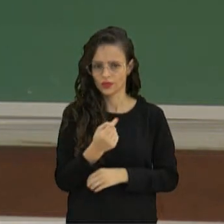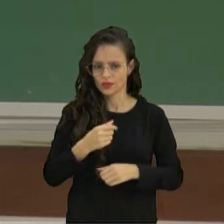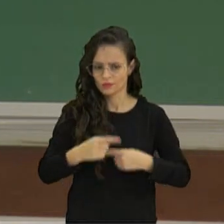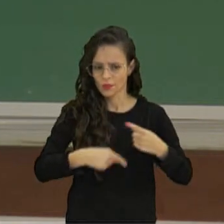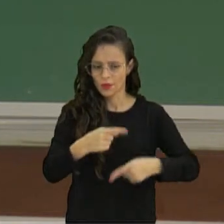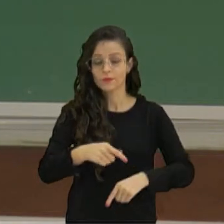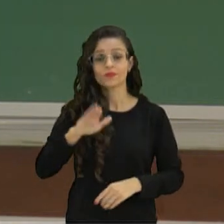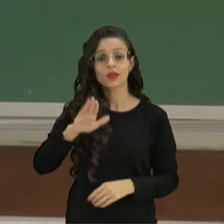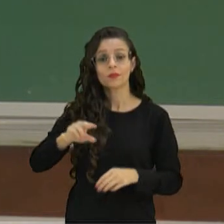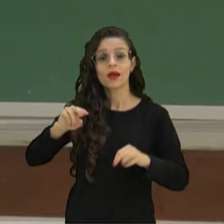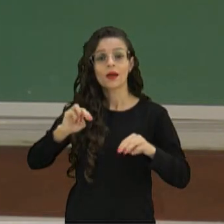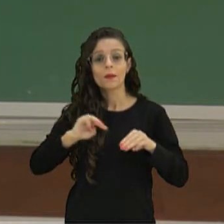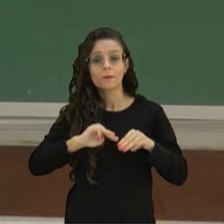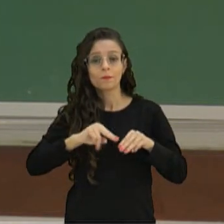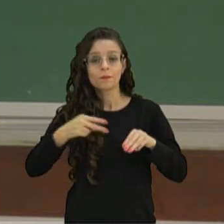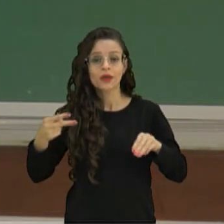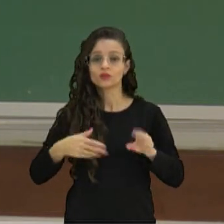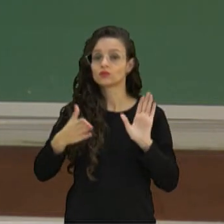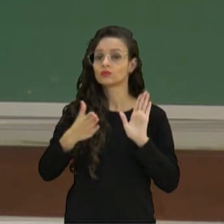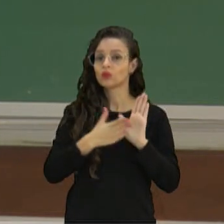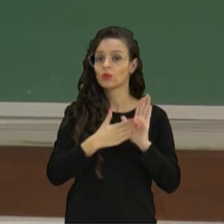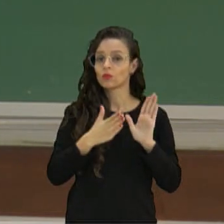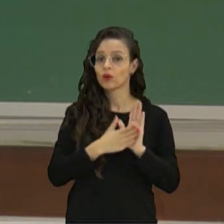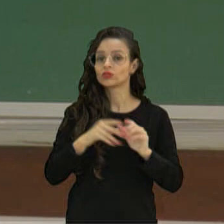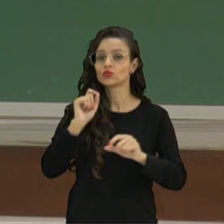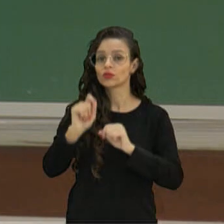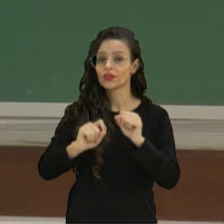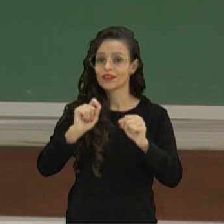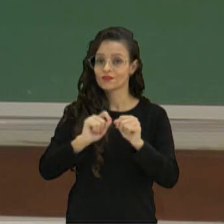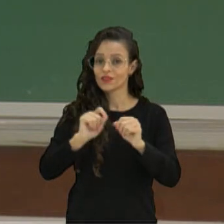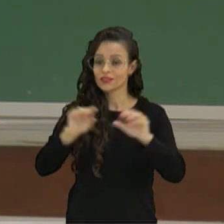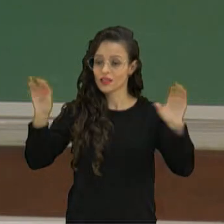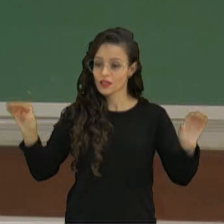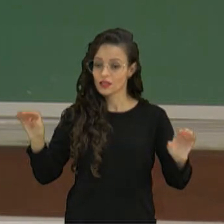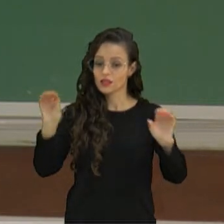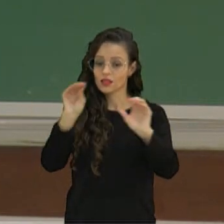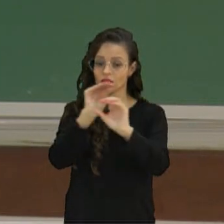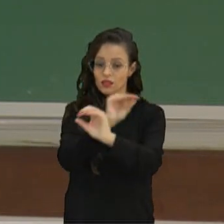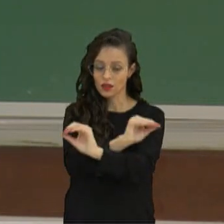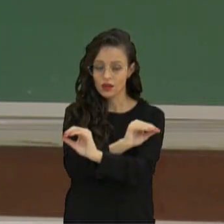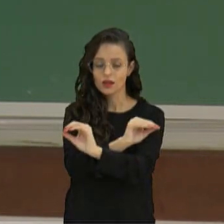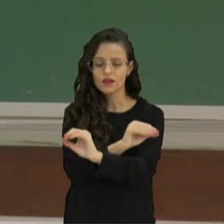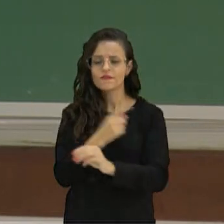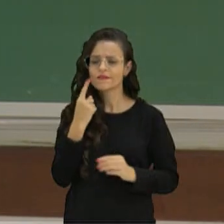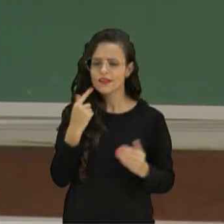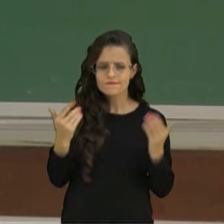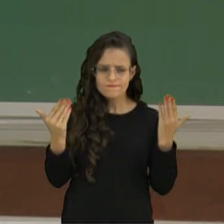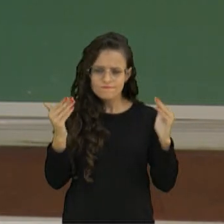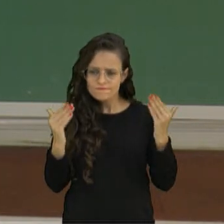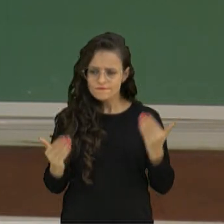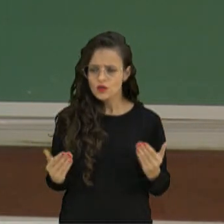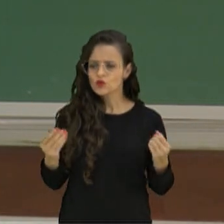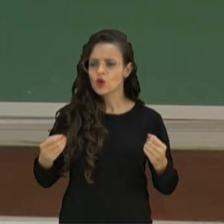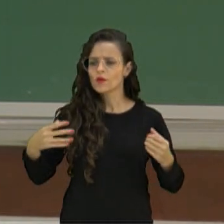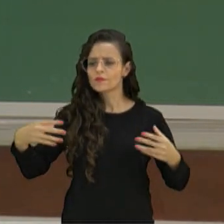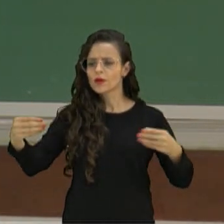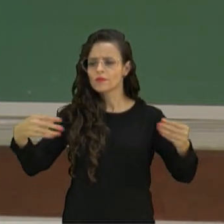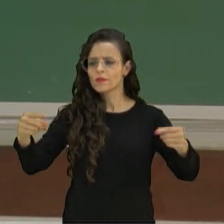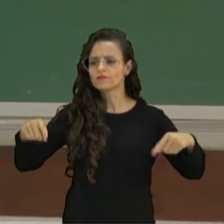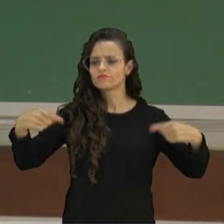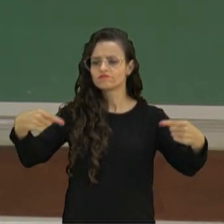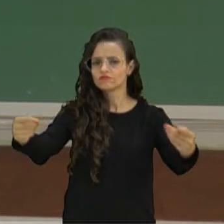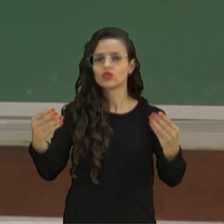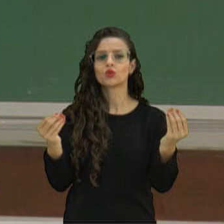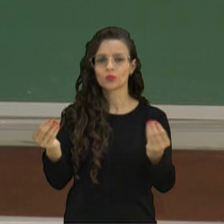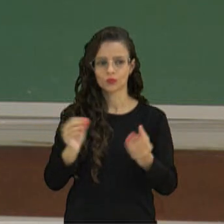O Mendel propôs fazer uma fecundação cruzada e identificar como que saíam os descendentes.